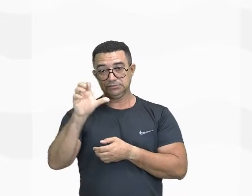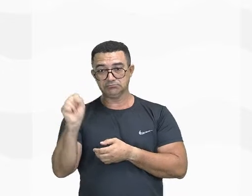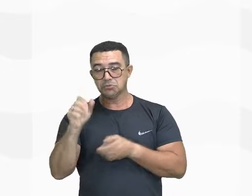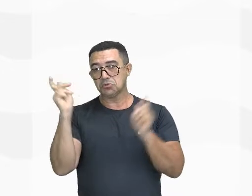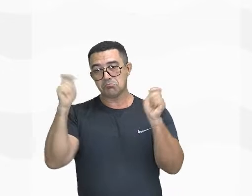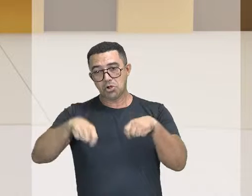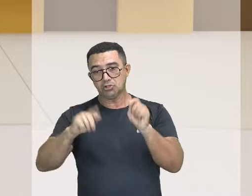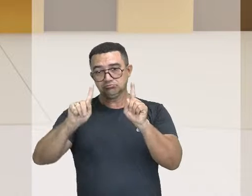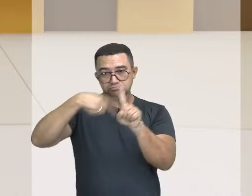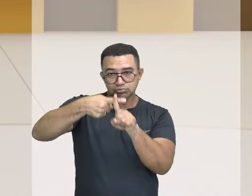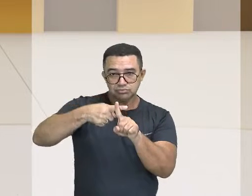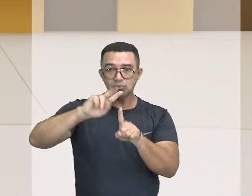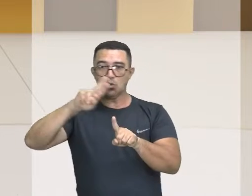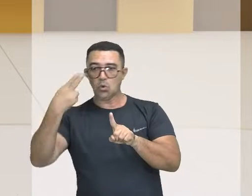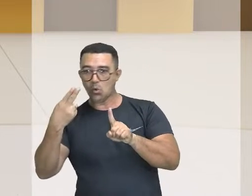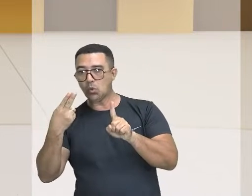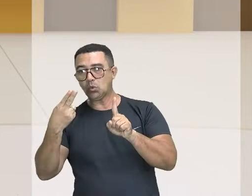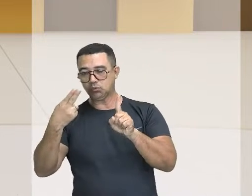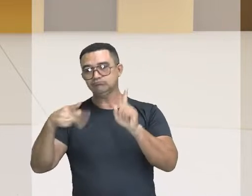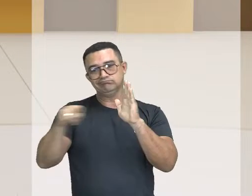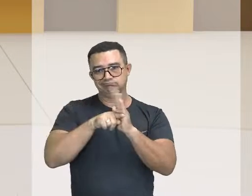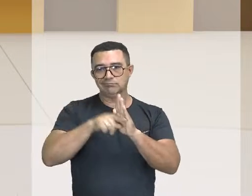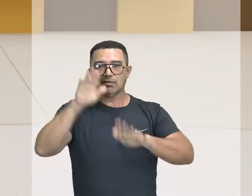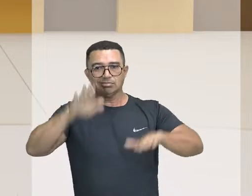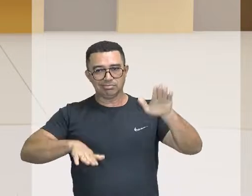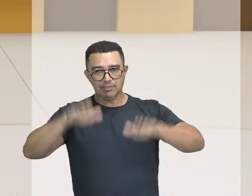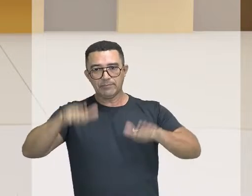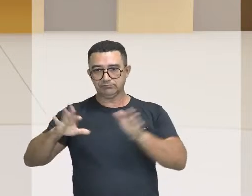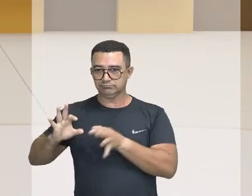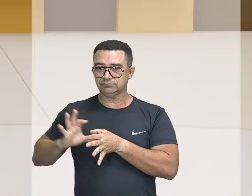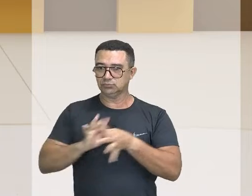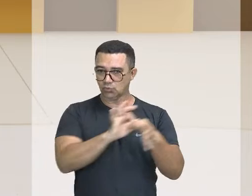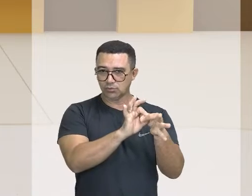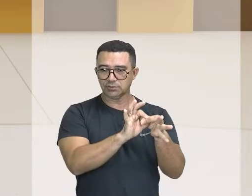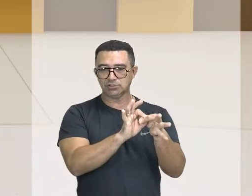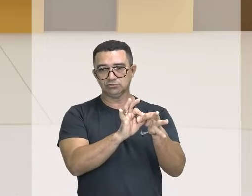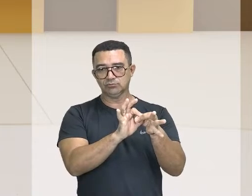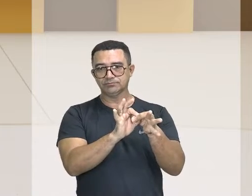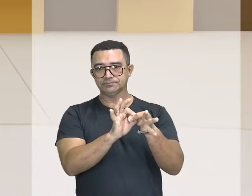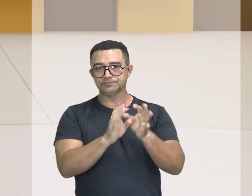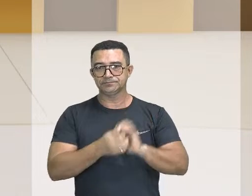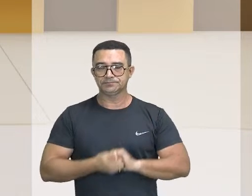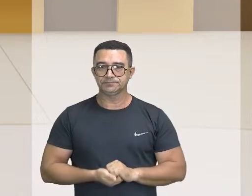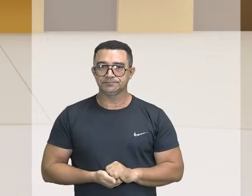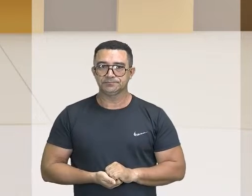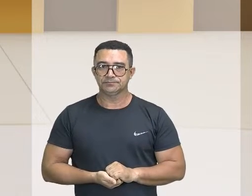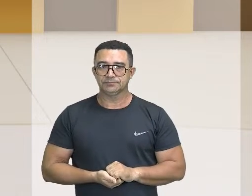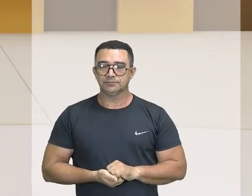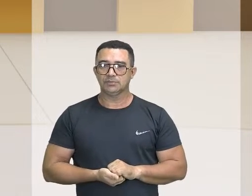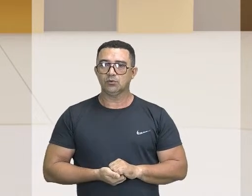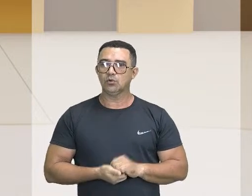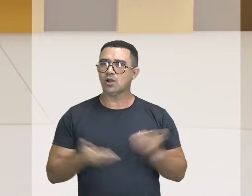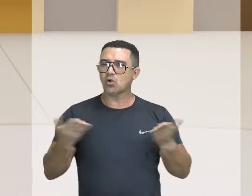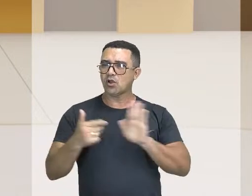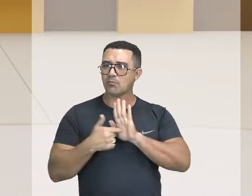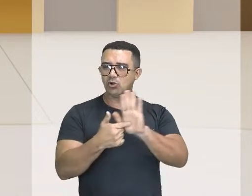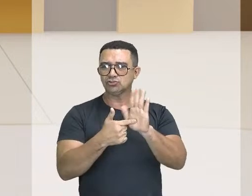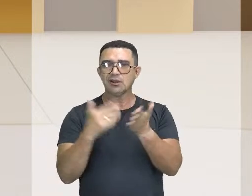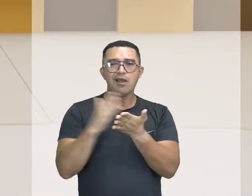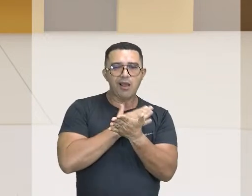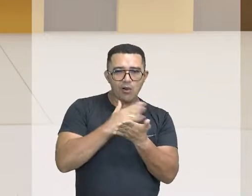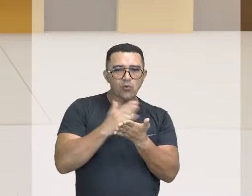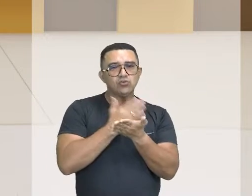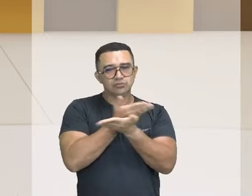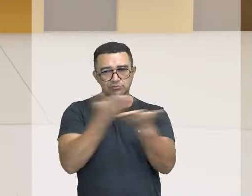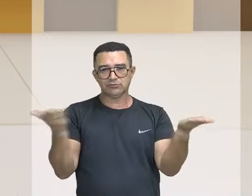se comportar como negativos. Depende da situação e do contexto em que eles vão estar inseridos, tudo bem? Nós vamos apresentar alguns